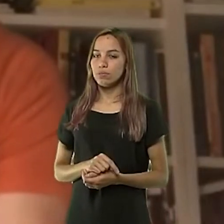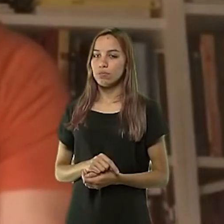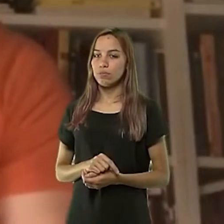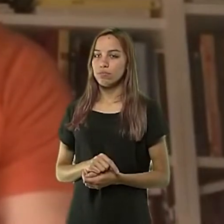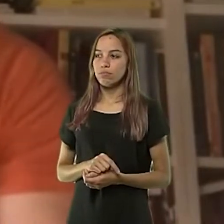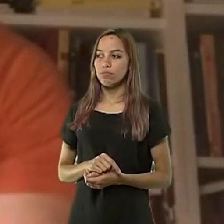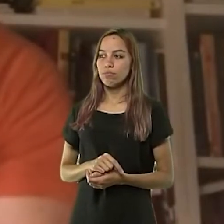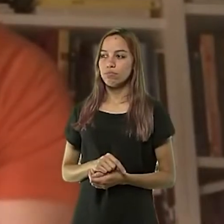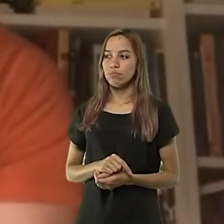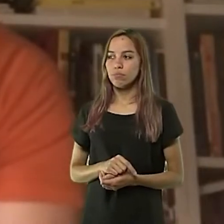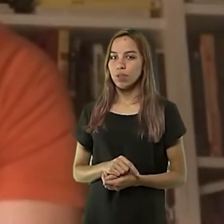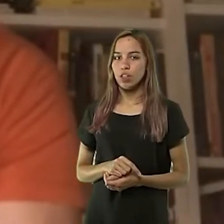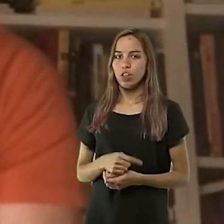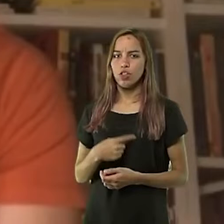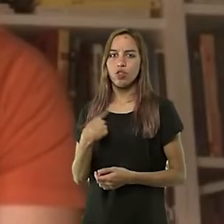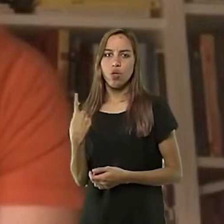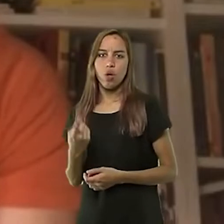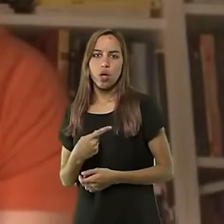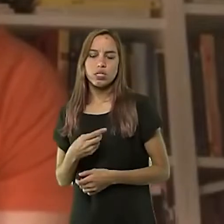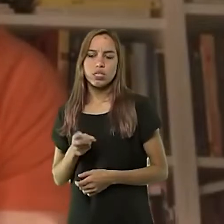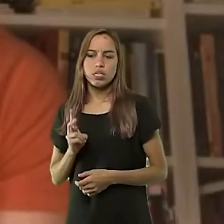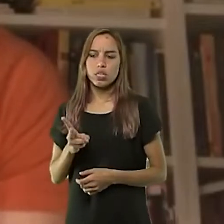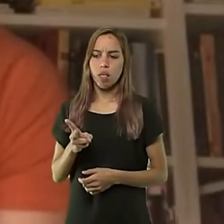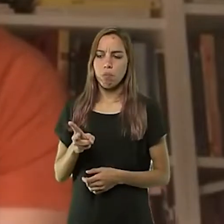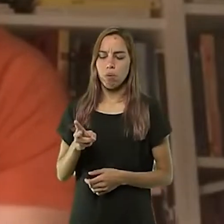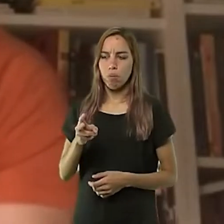rodeados de imagens, estamos sempre a consumir imagens, é